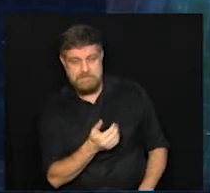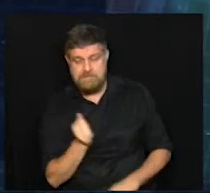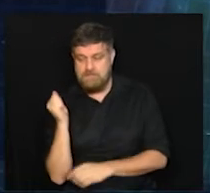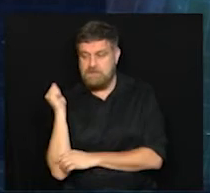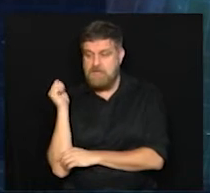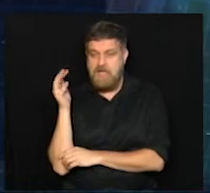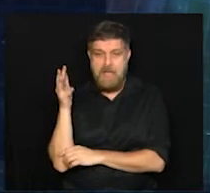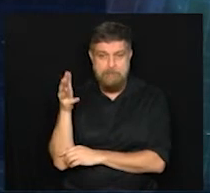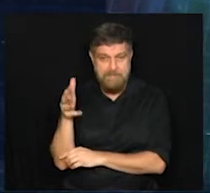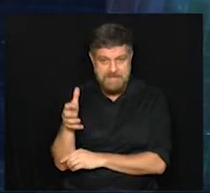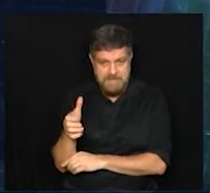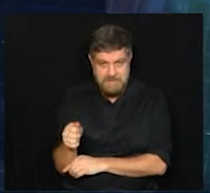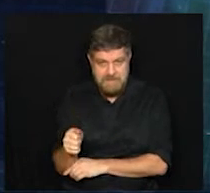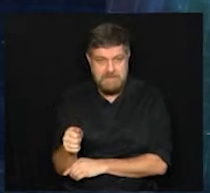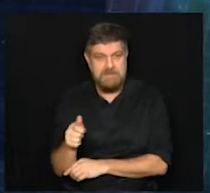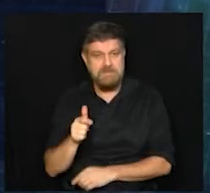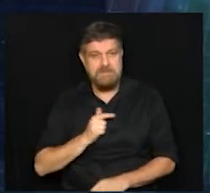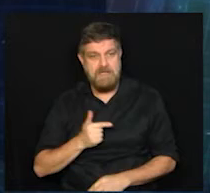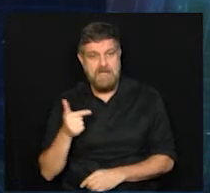25.388, Americana